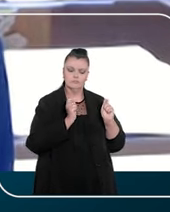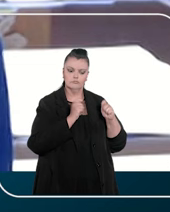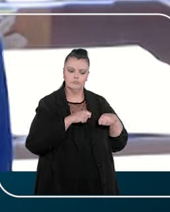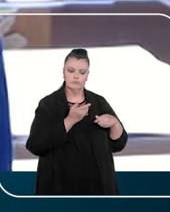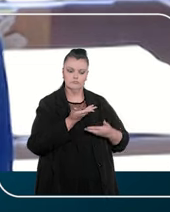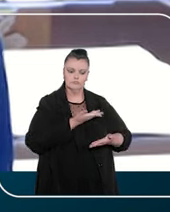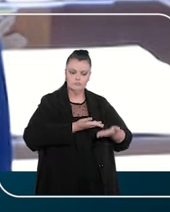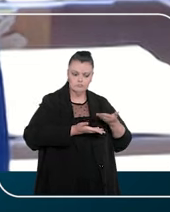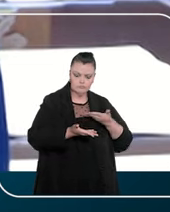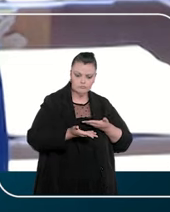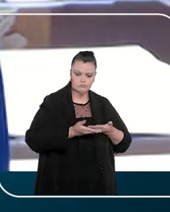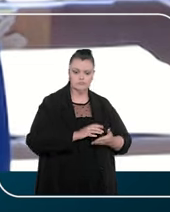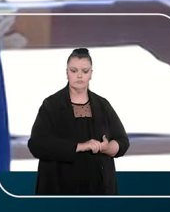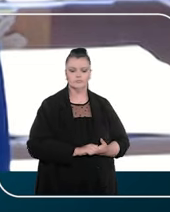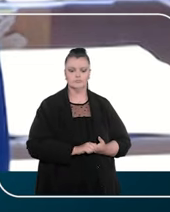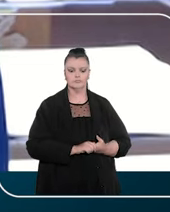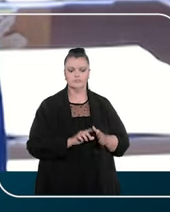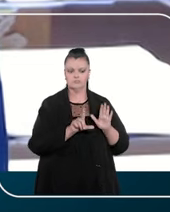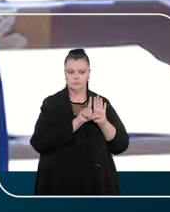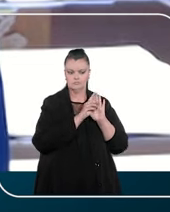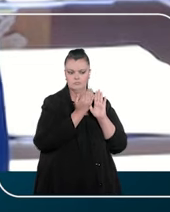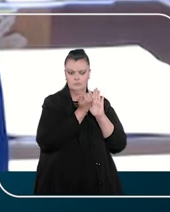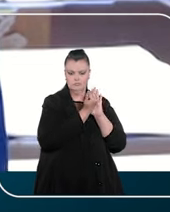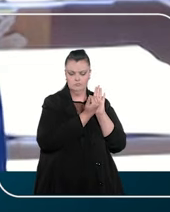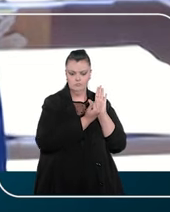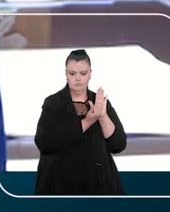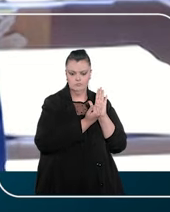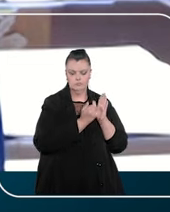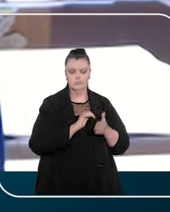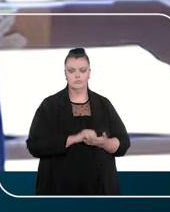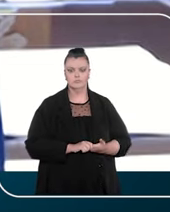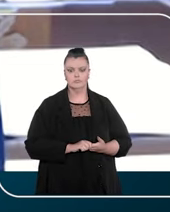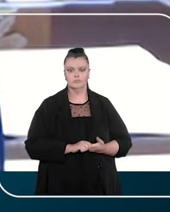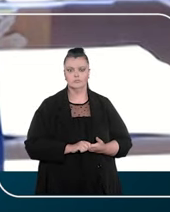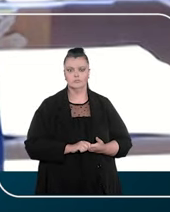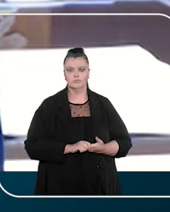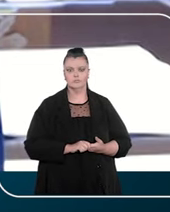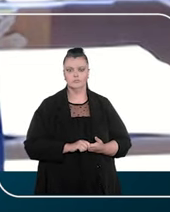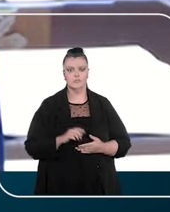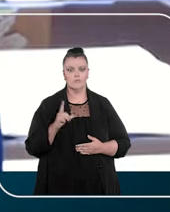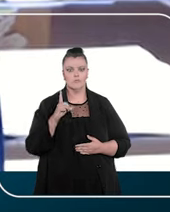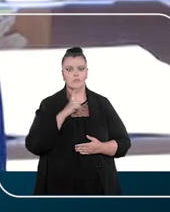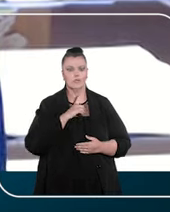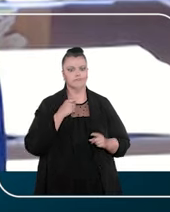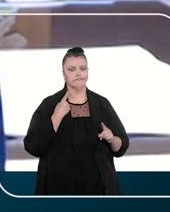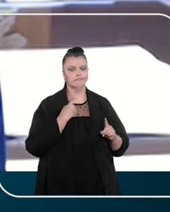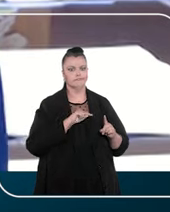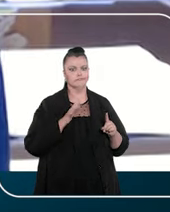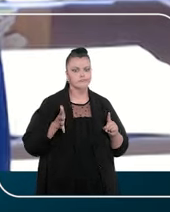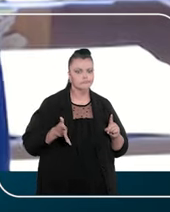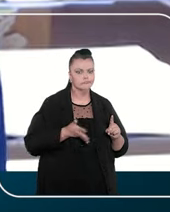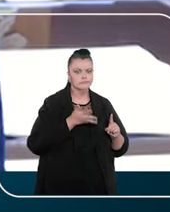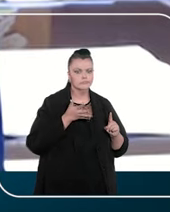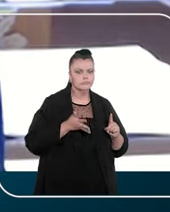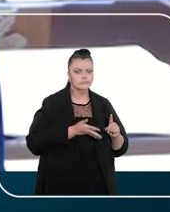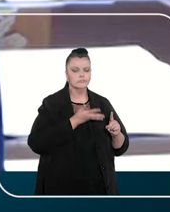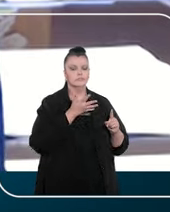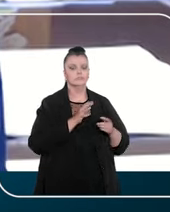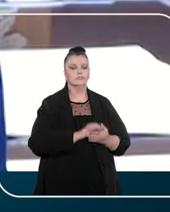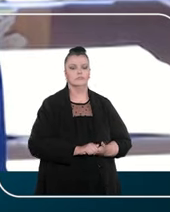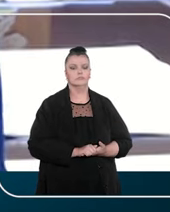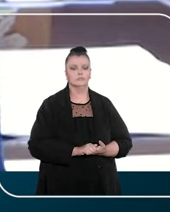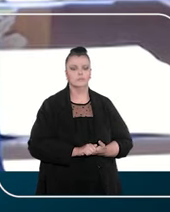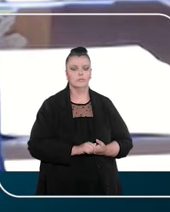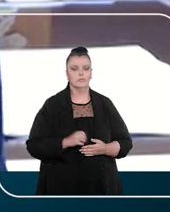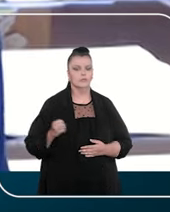possibilidades de conciliação de termos de lides, pelo meio que seja. E ele é um incentivador muito grande desse